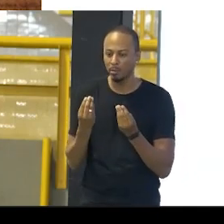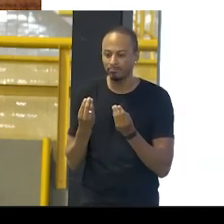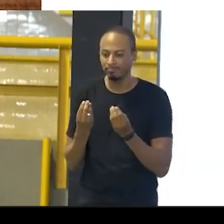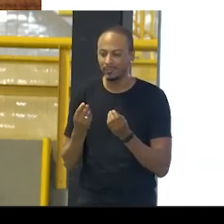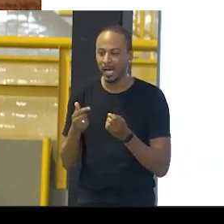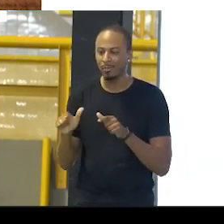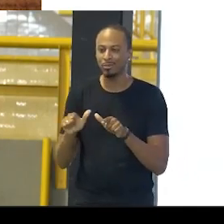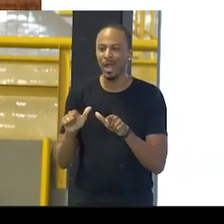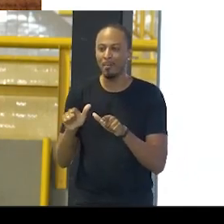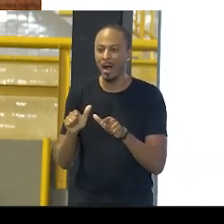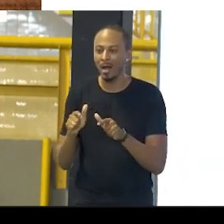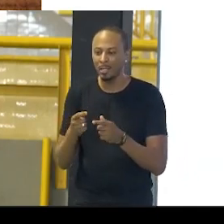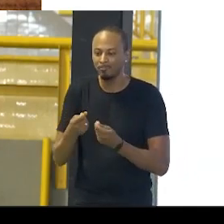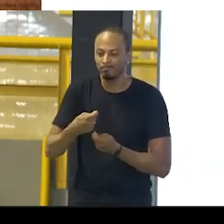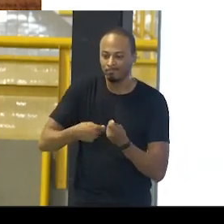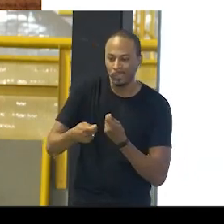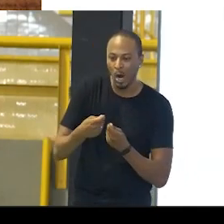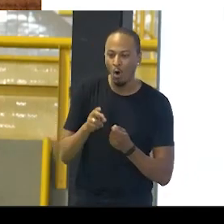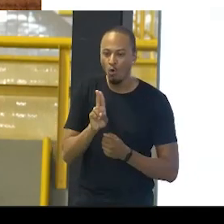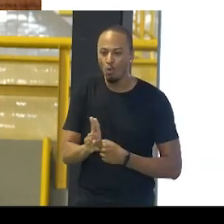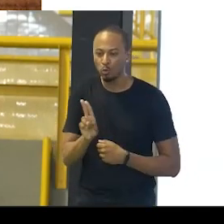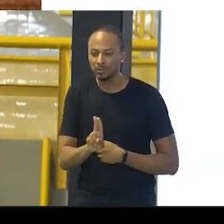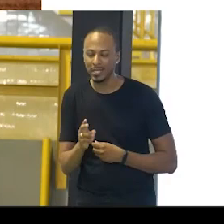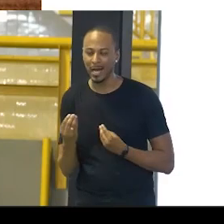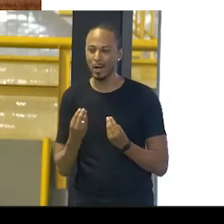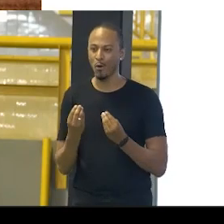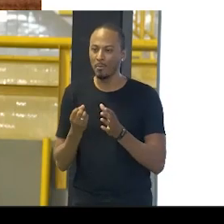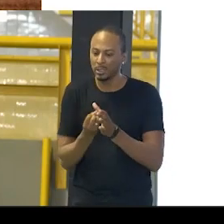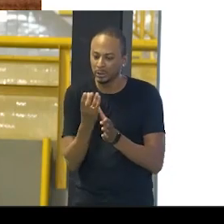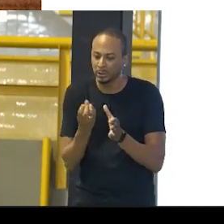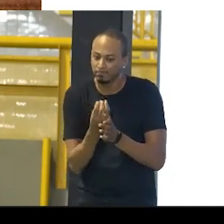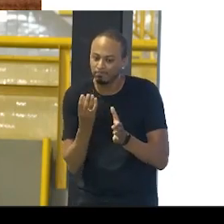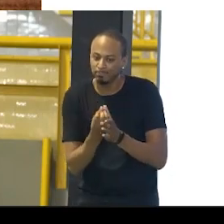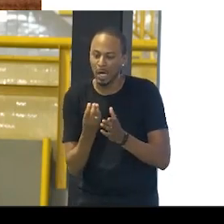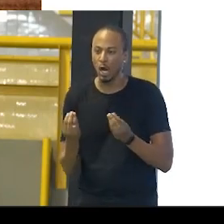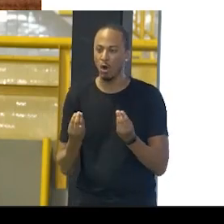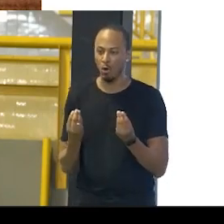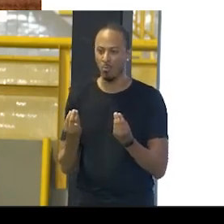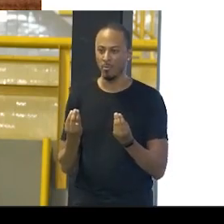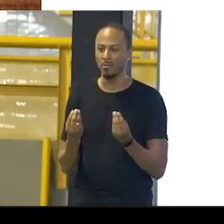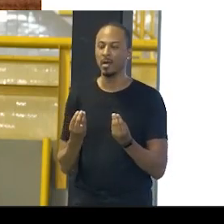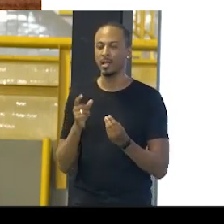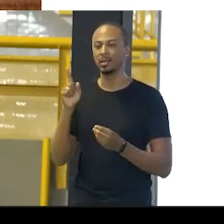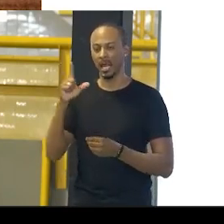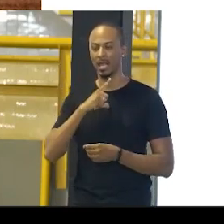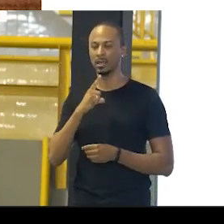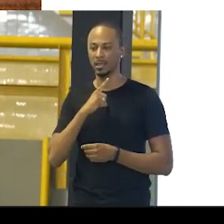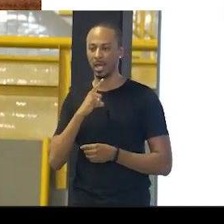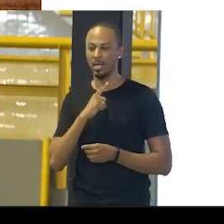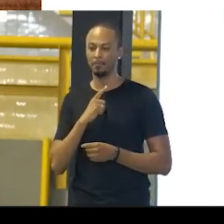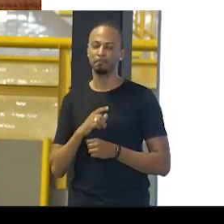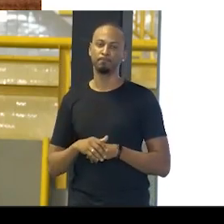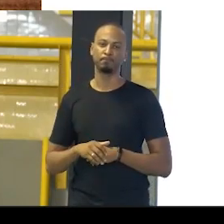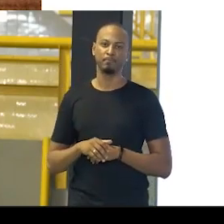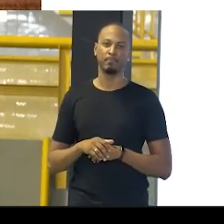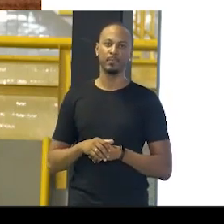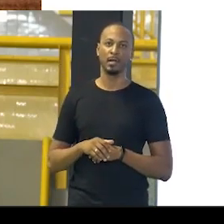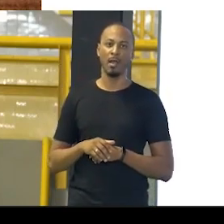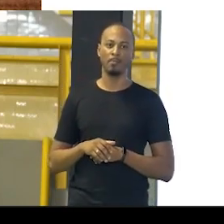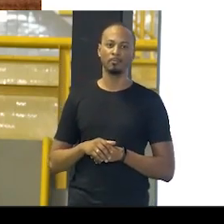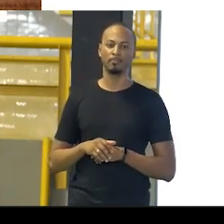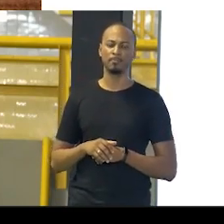Tá? Só que tem um problema. Você tem um viés, você tem uma consequência, você tem uma grande sequela, que é a questão